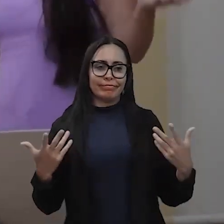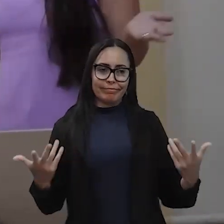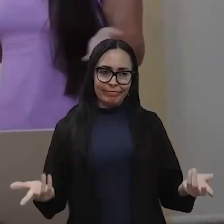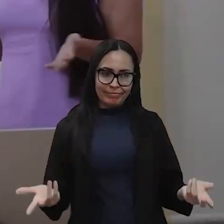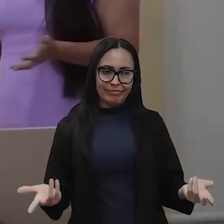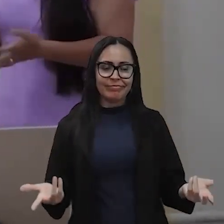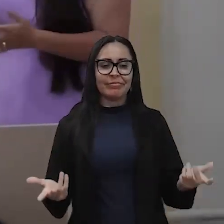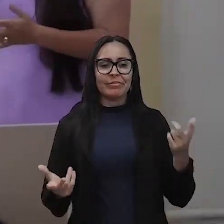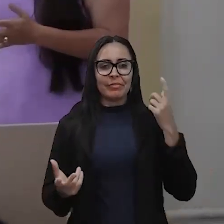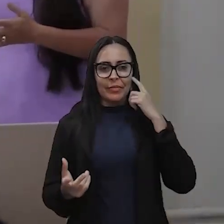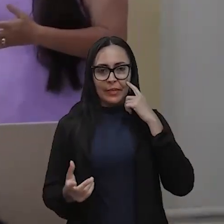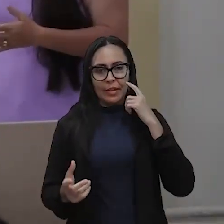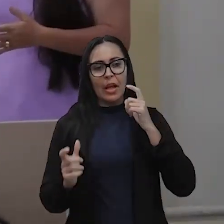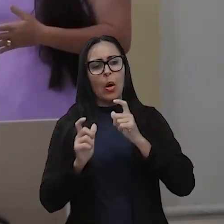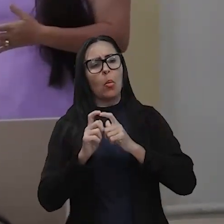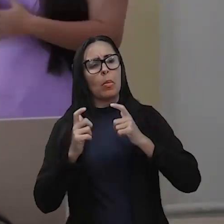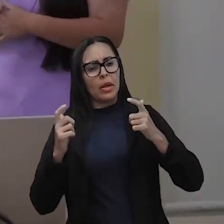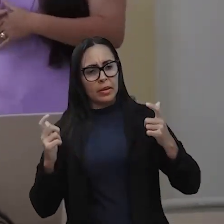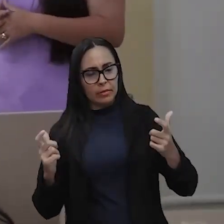não é bom para nada, né?